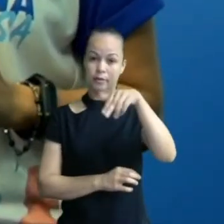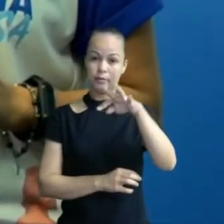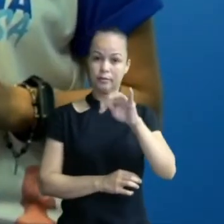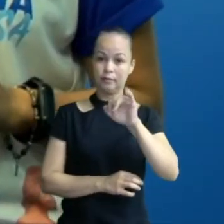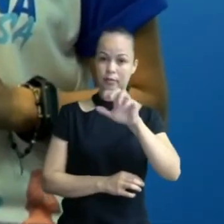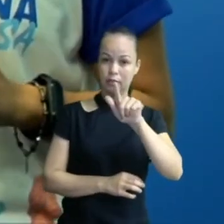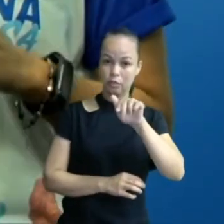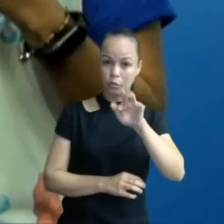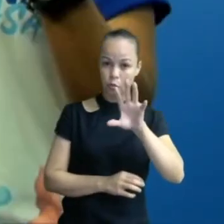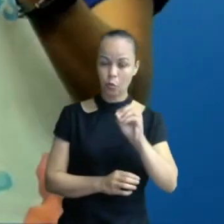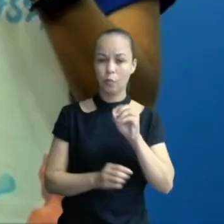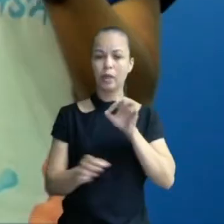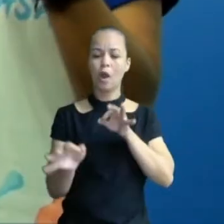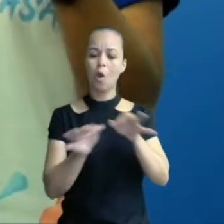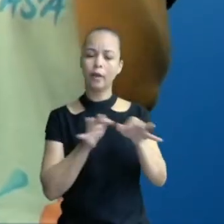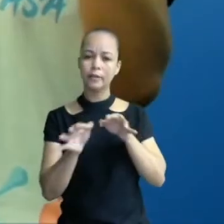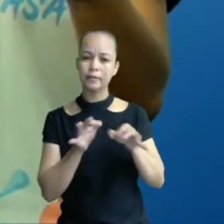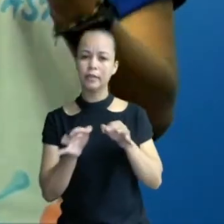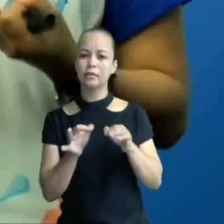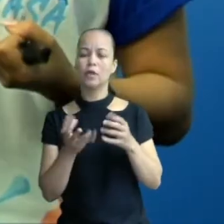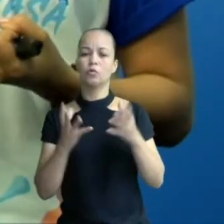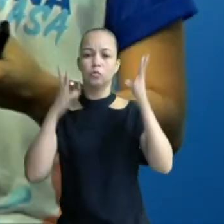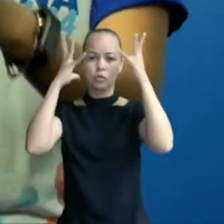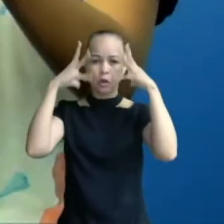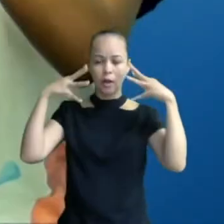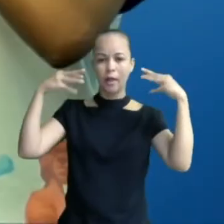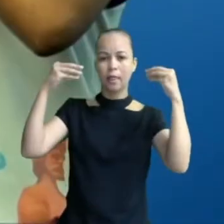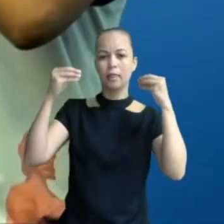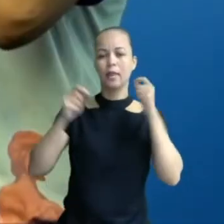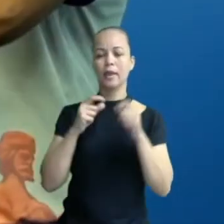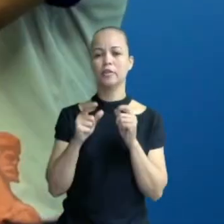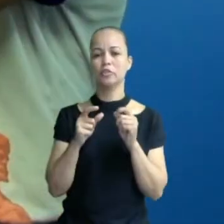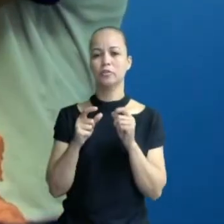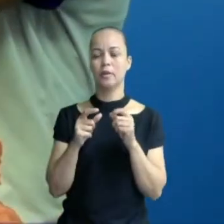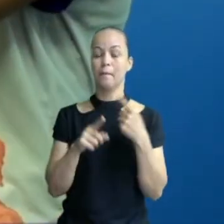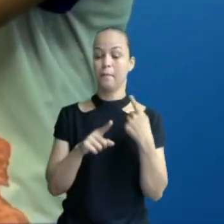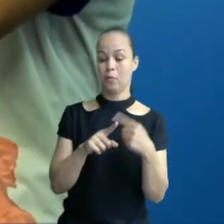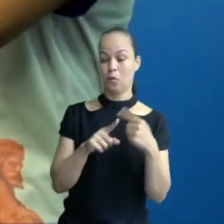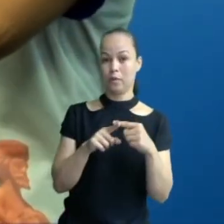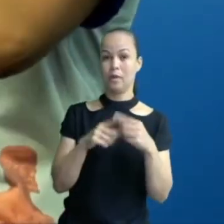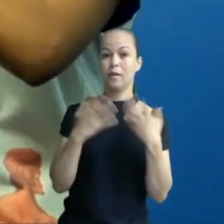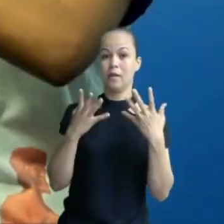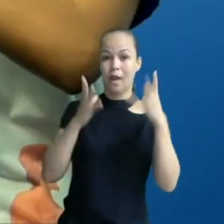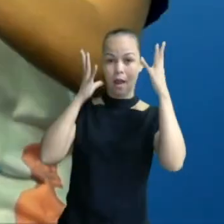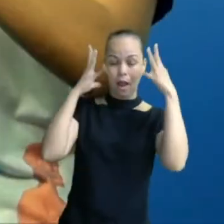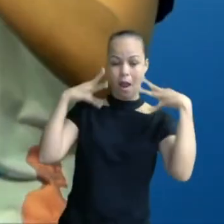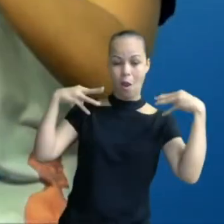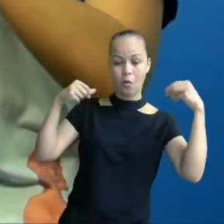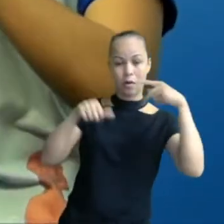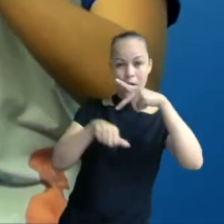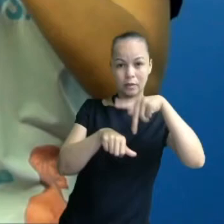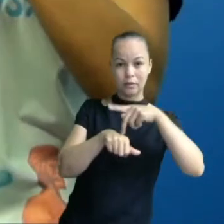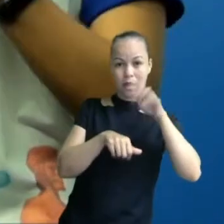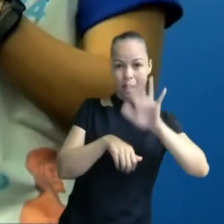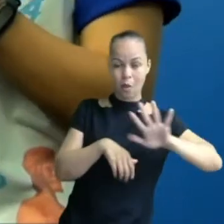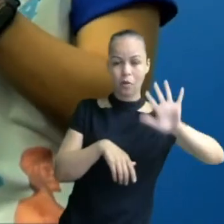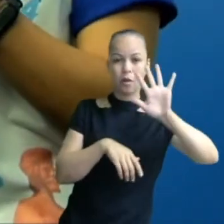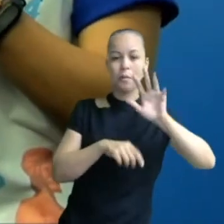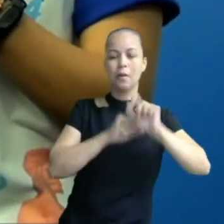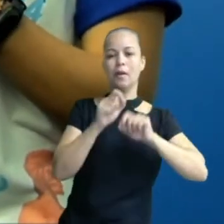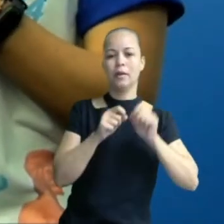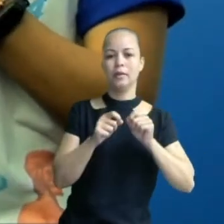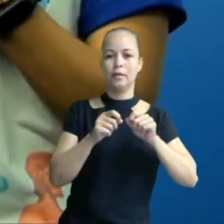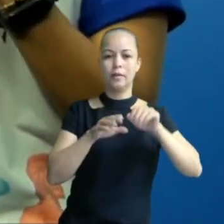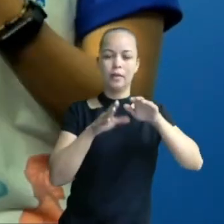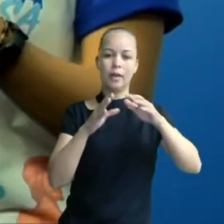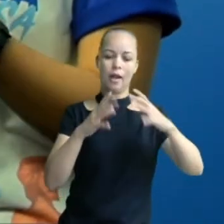dos holandeses já era prevista para isso. Porque a Holanda, lá na Europa, ela é uma cidade que é abaixo do nível